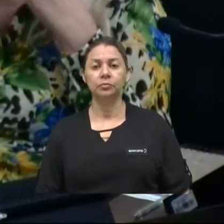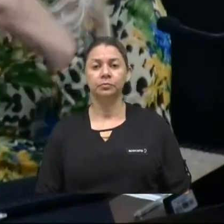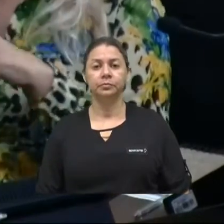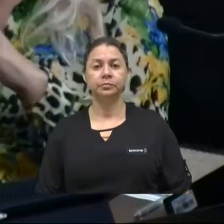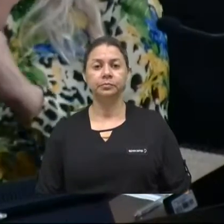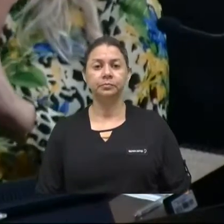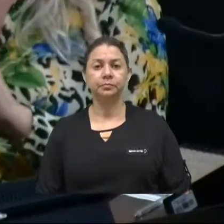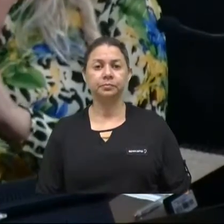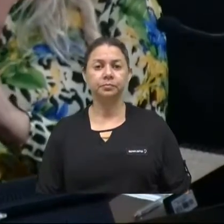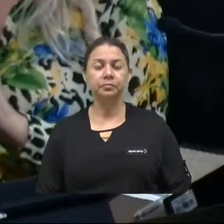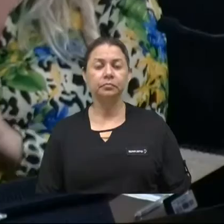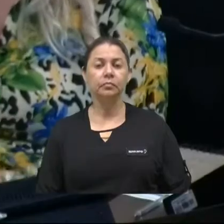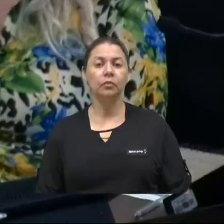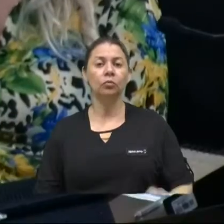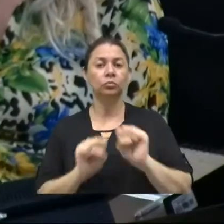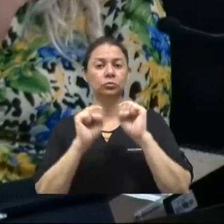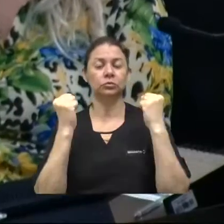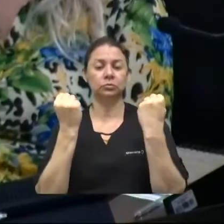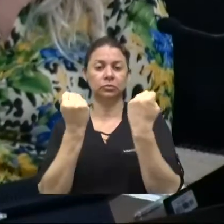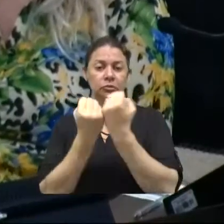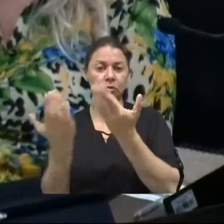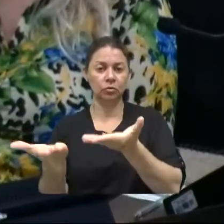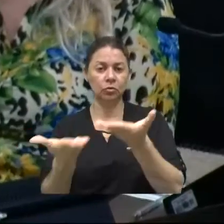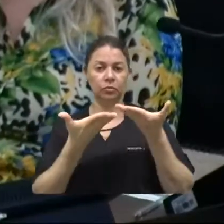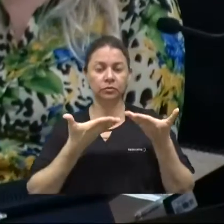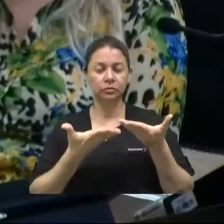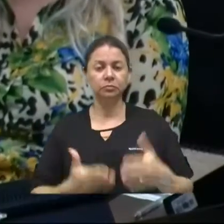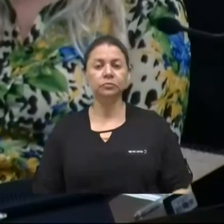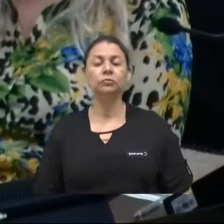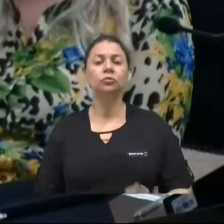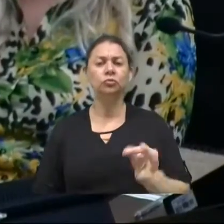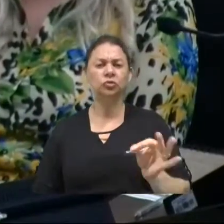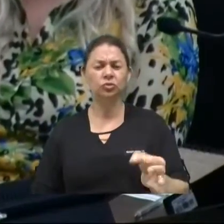um seminário, onde estaremos convidando, já conversamos com o